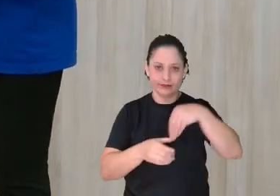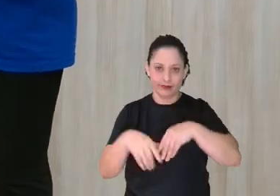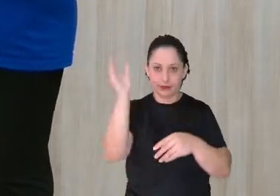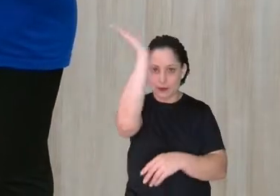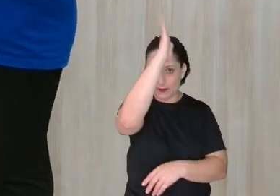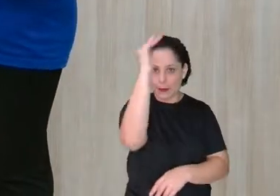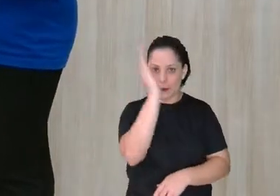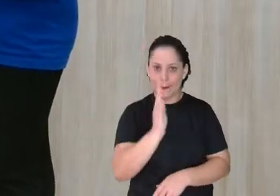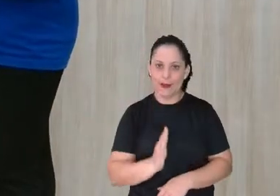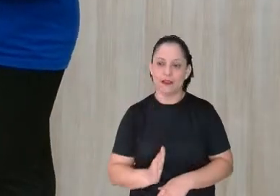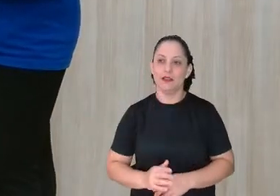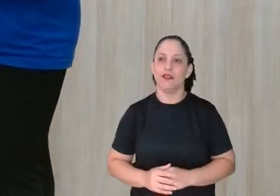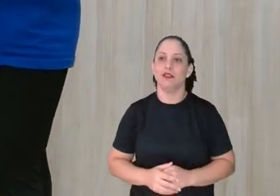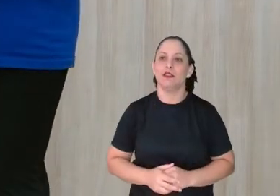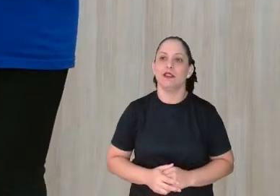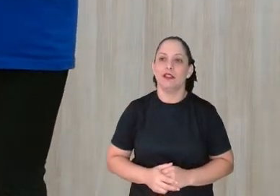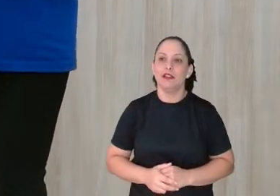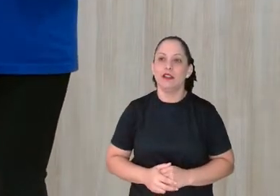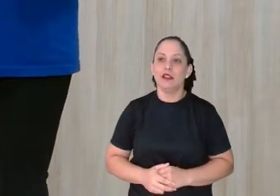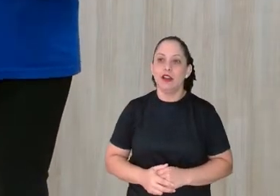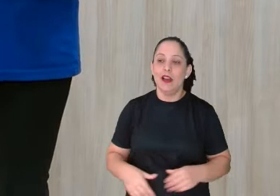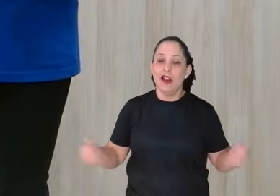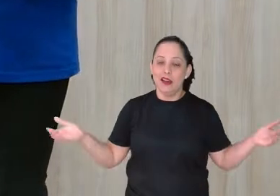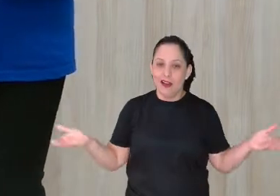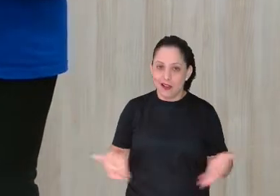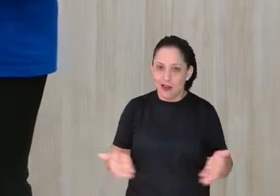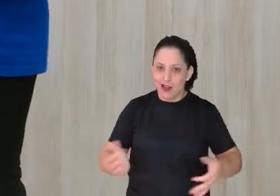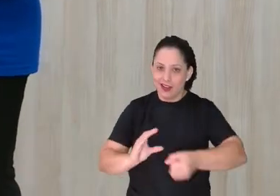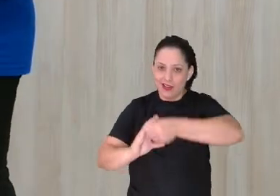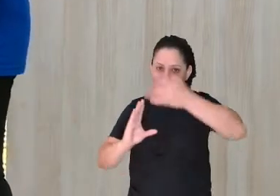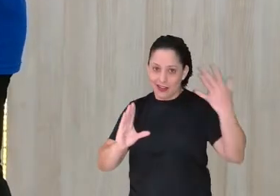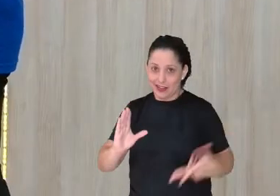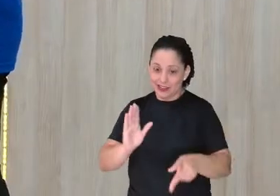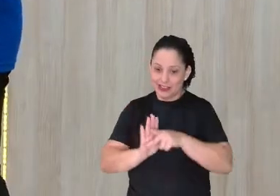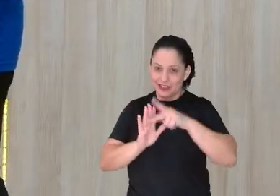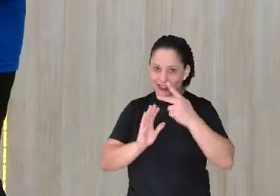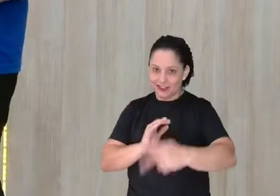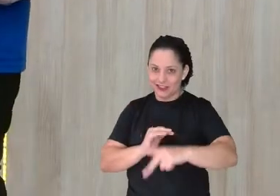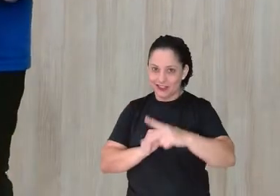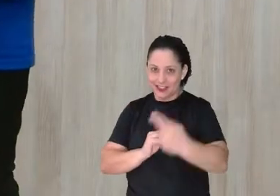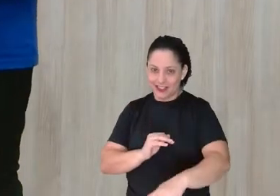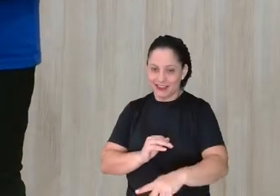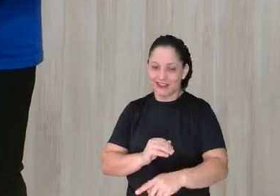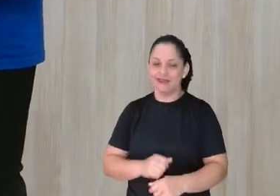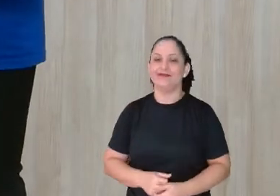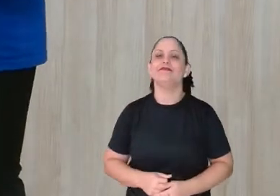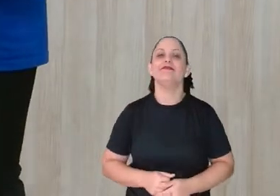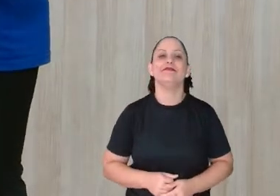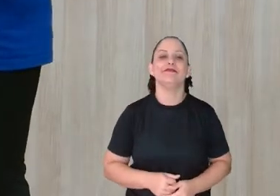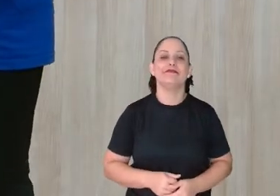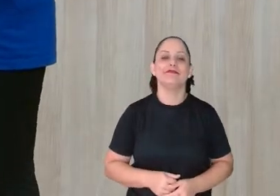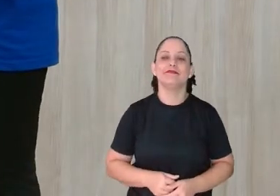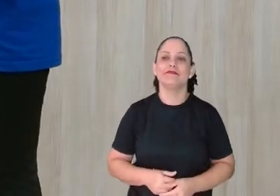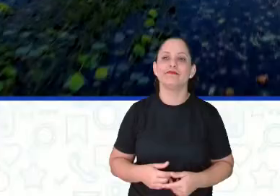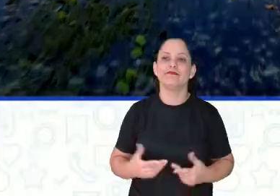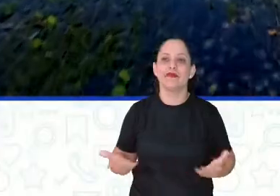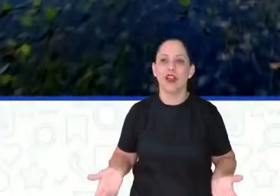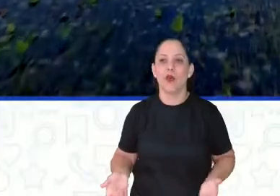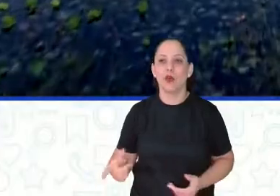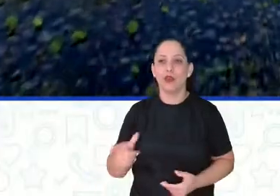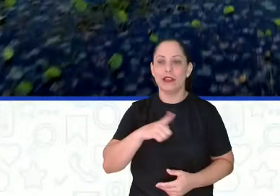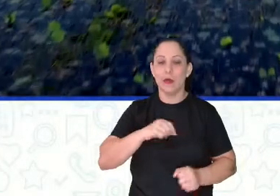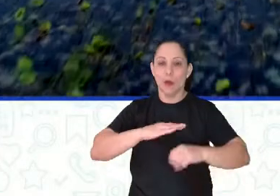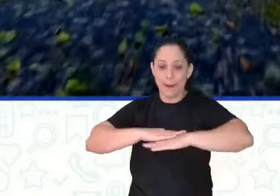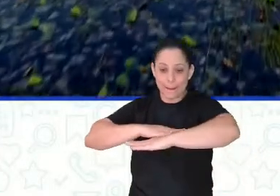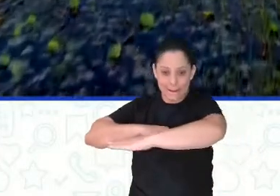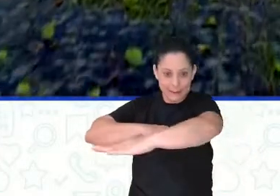país. E aqui, ó, vamos trazer algumas características importantes desse bioma. Por ser a maior